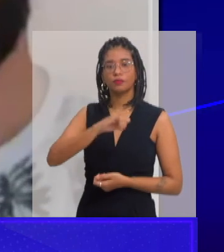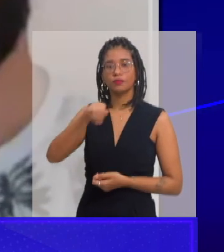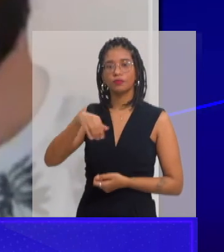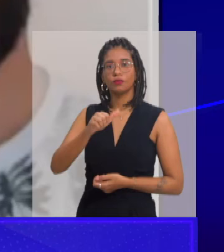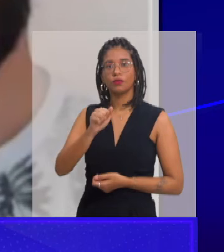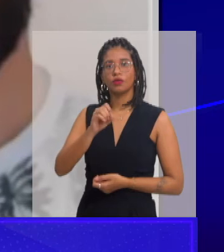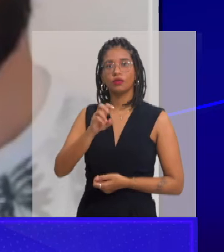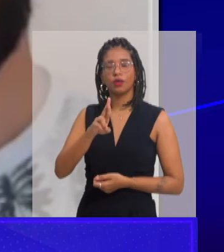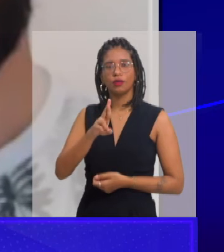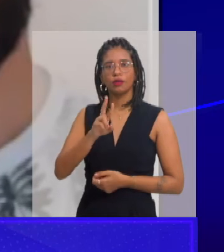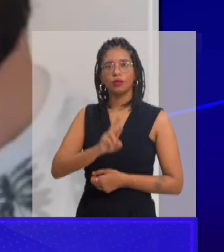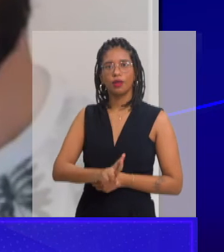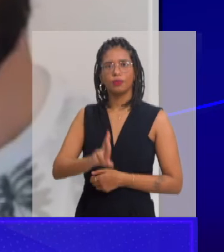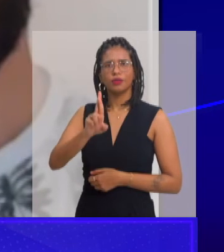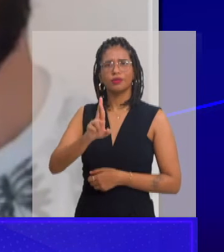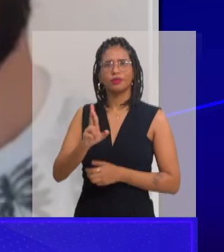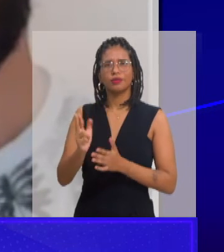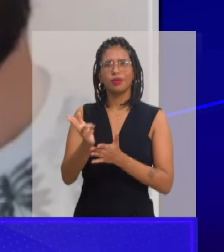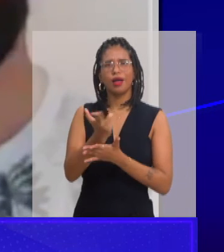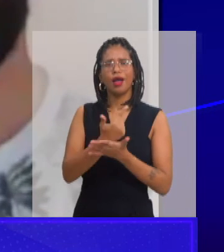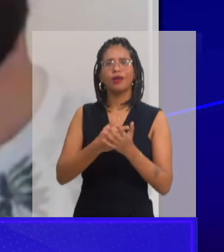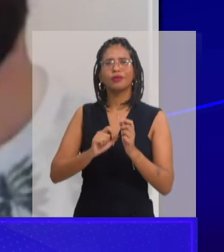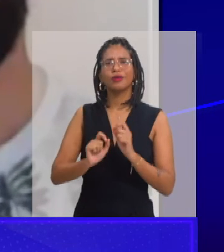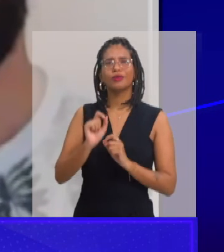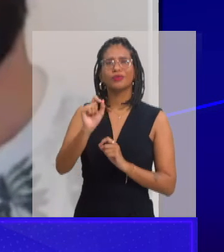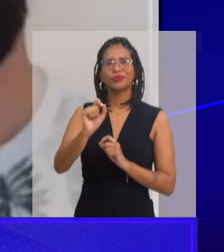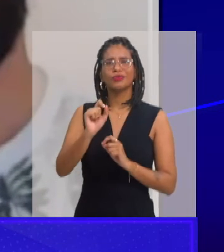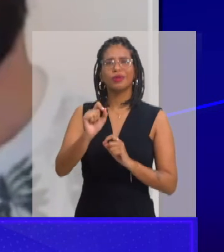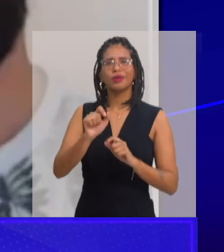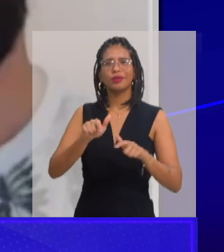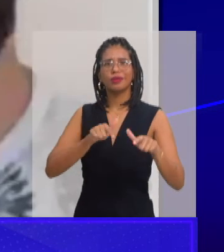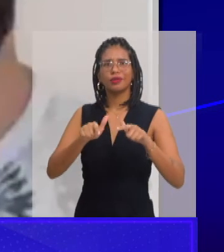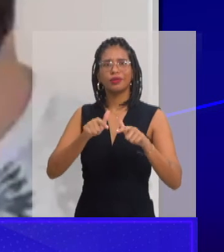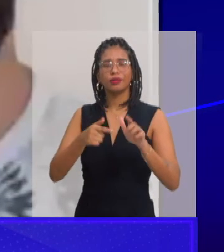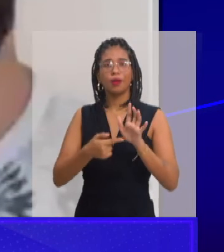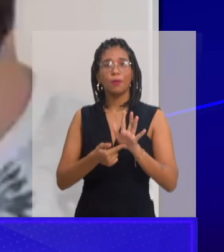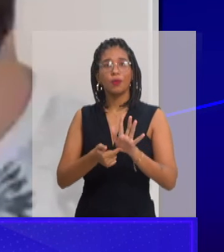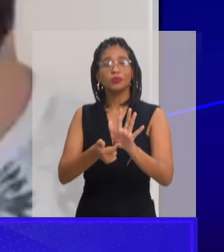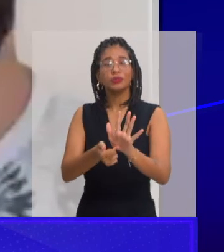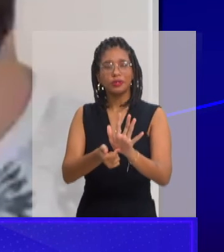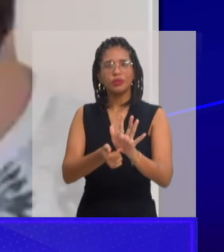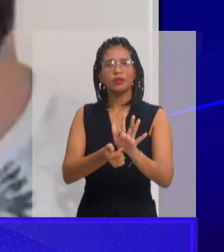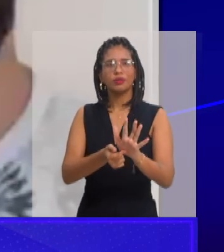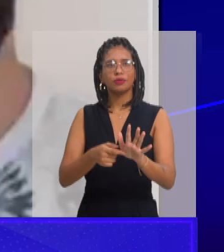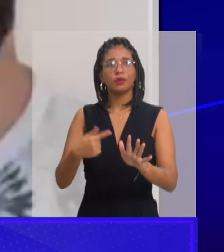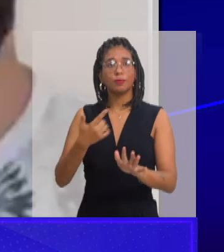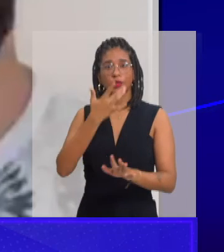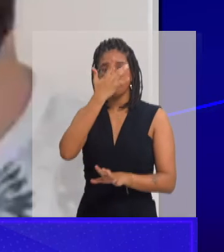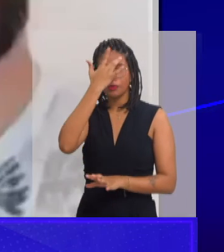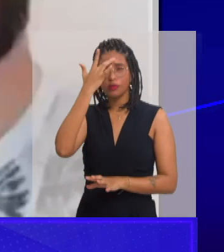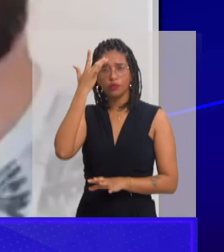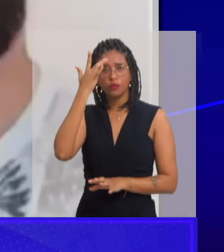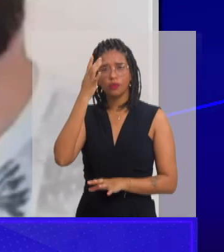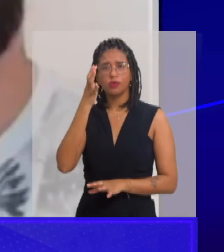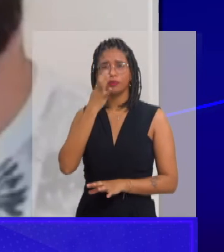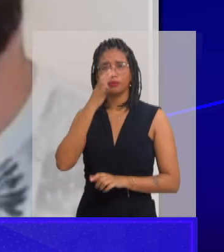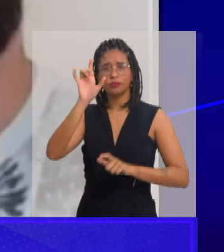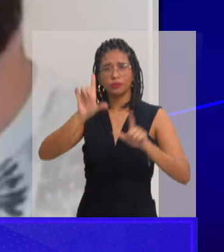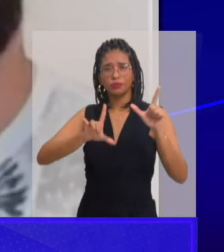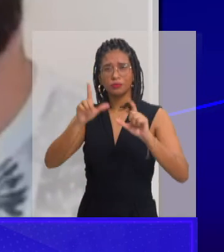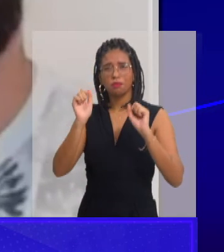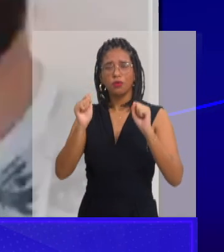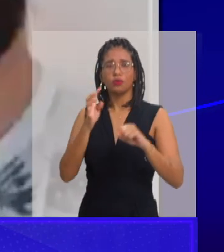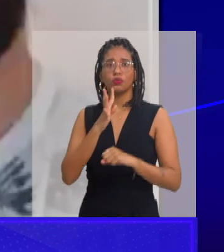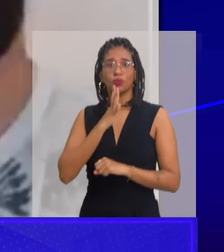está apresentando nesse universo artístico o quê? Que espécie de trabalho você está apresentando que nosso telespectador